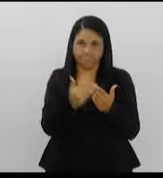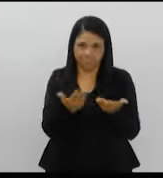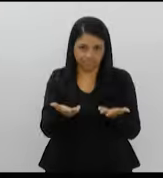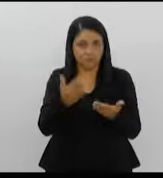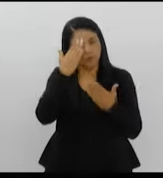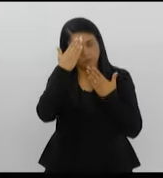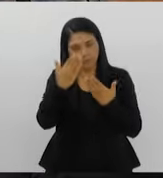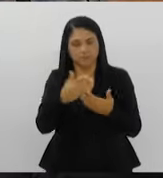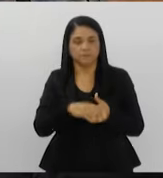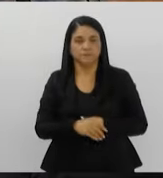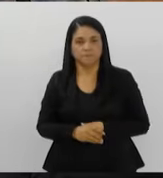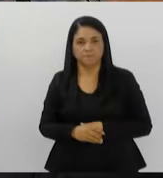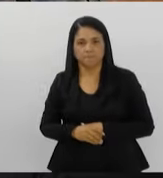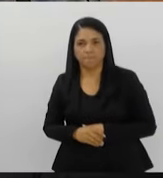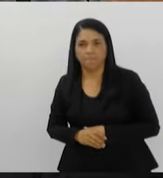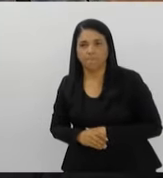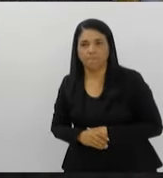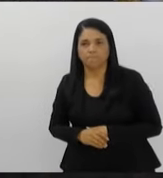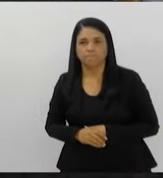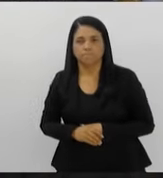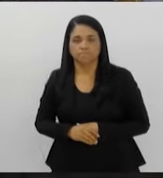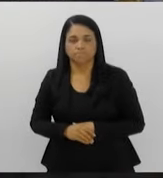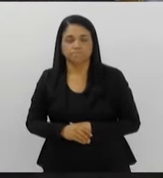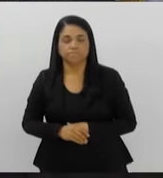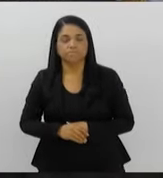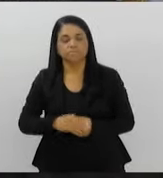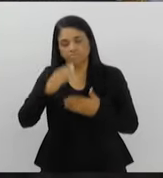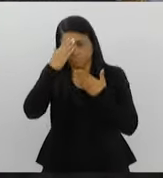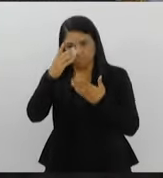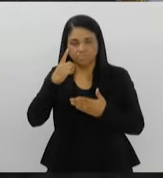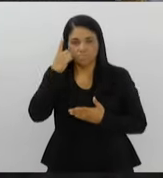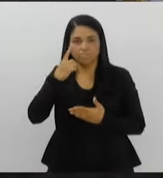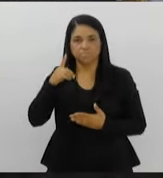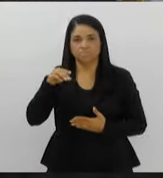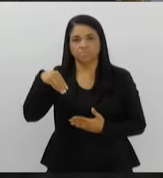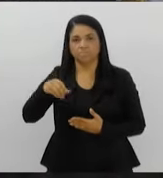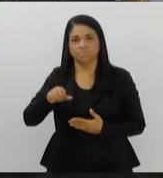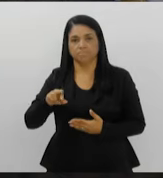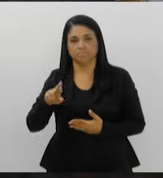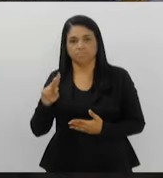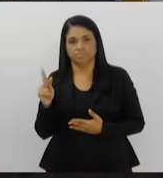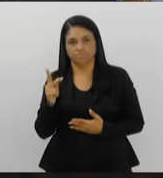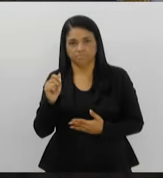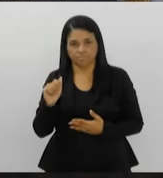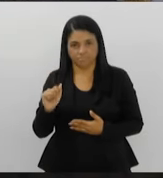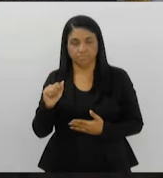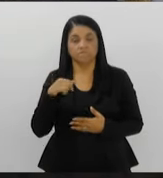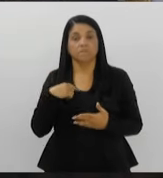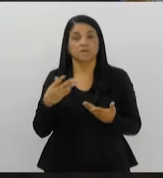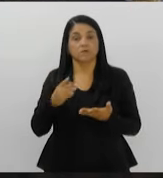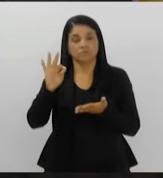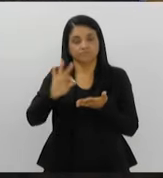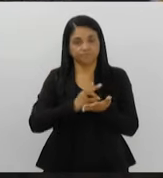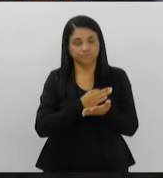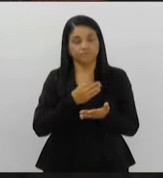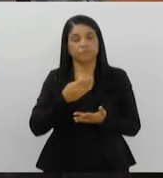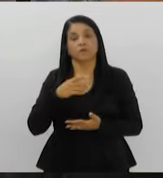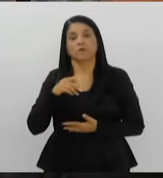obrigada. Obrigado, deputada Marta Rocha. O último orador inscrito, deputado professor